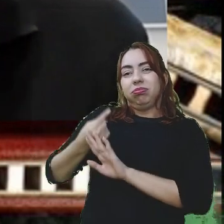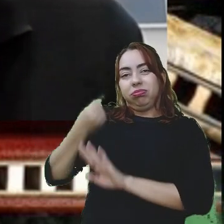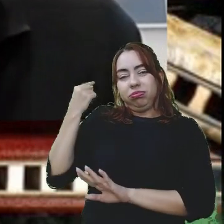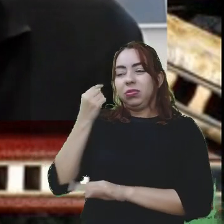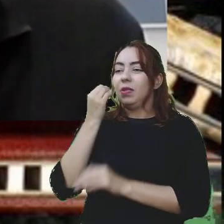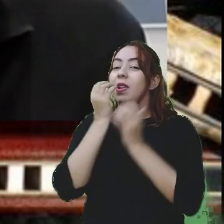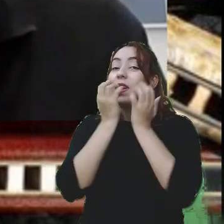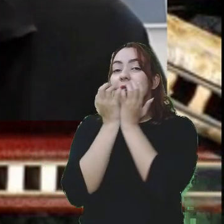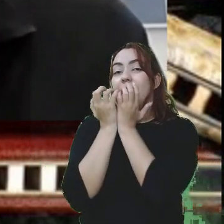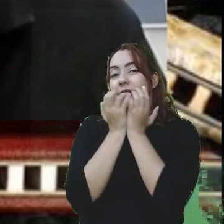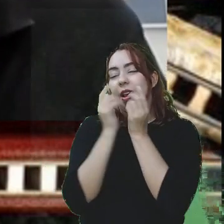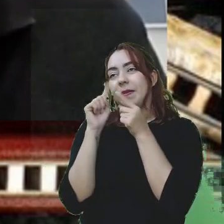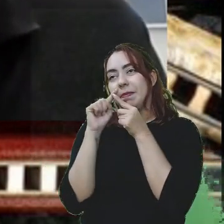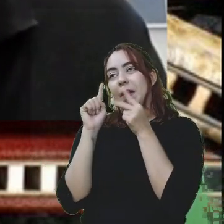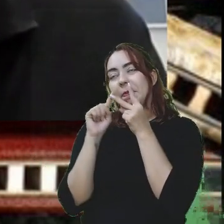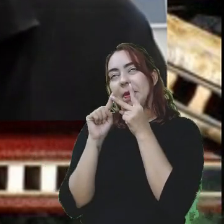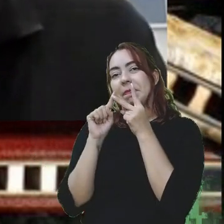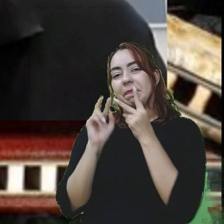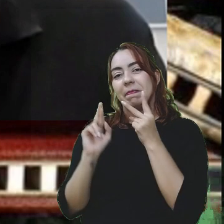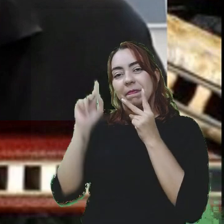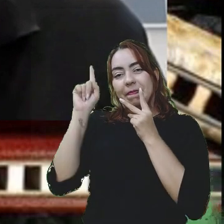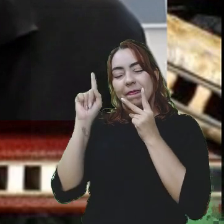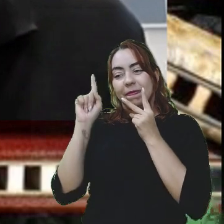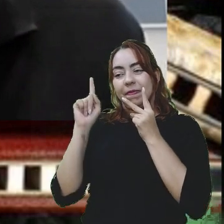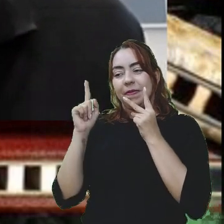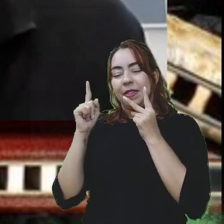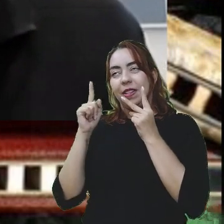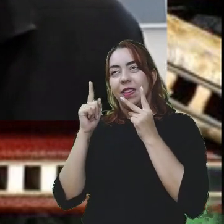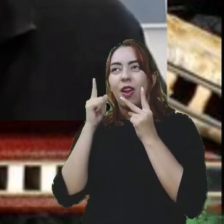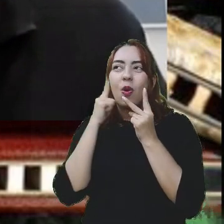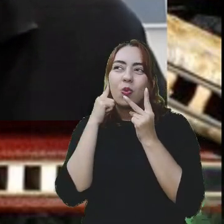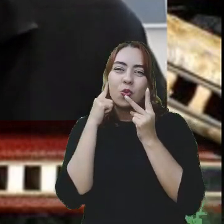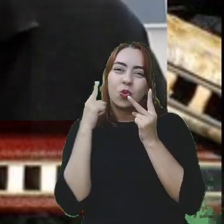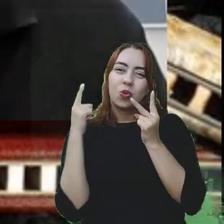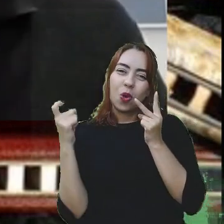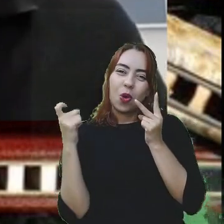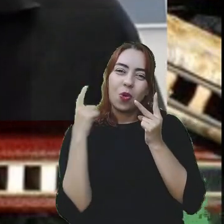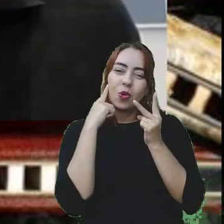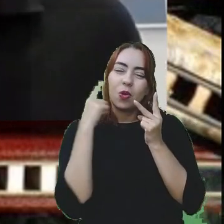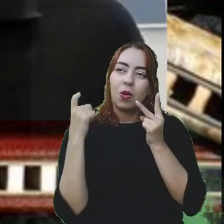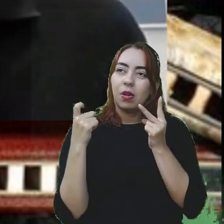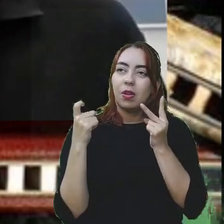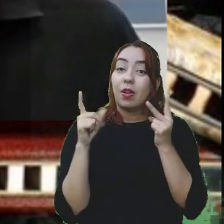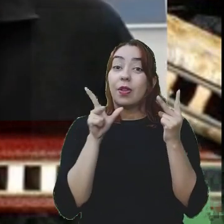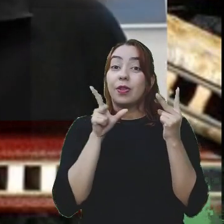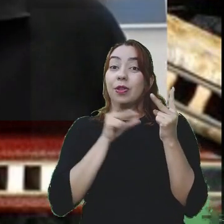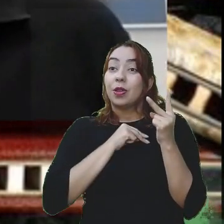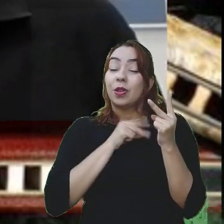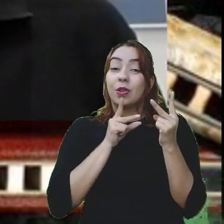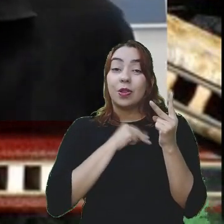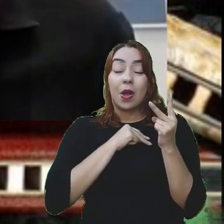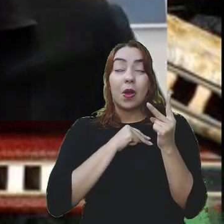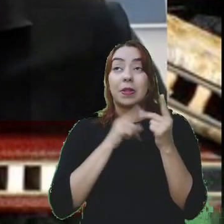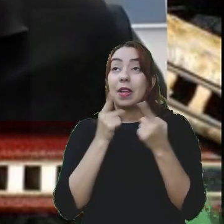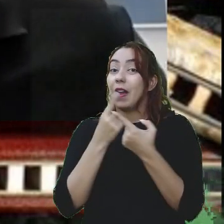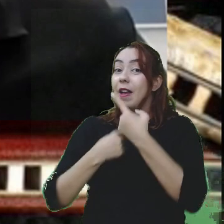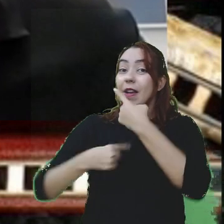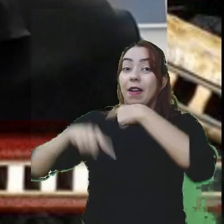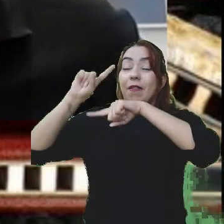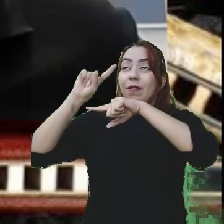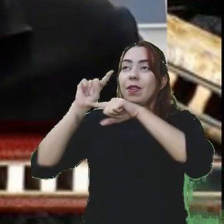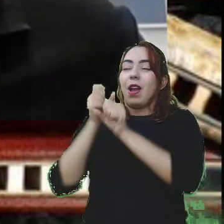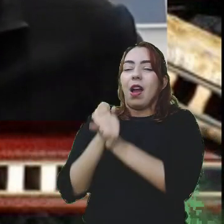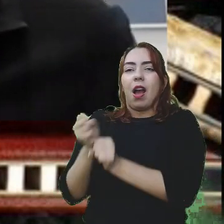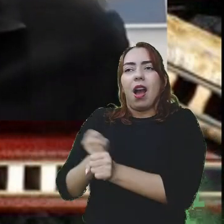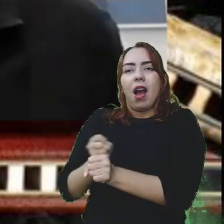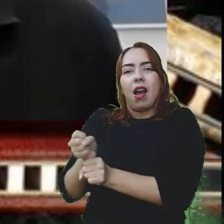eu olho assim e falo assim, gente, o som todo já estava ali, né? É curioso, né? Não é que não faça